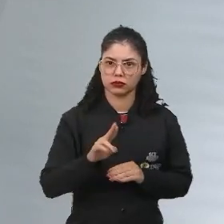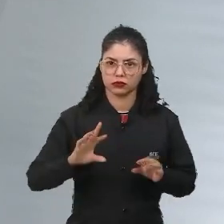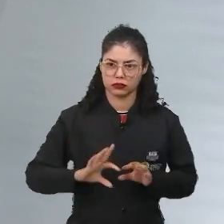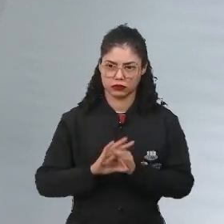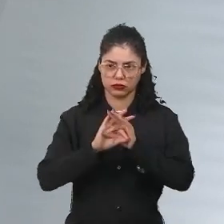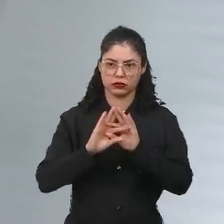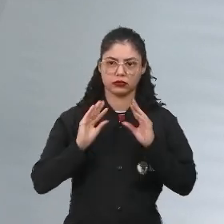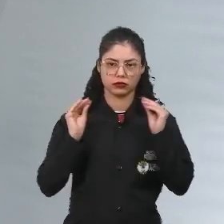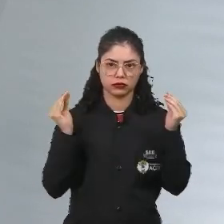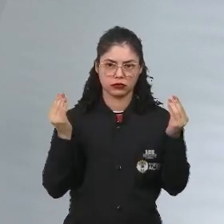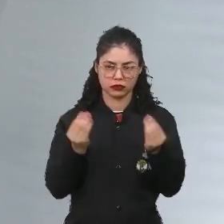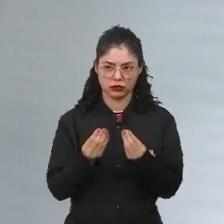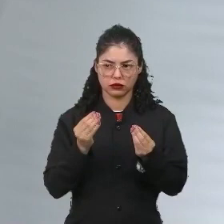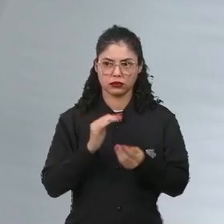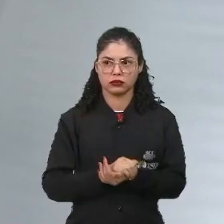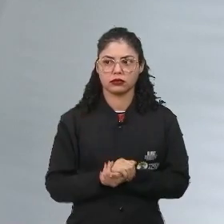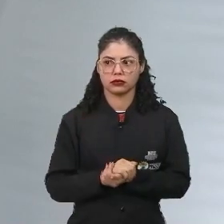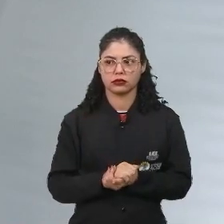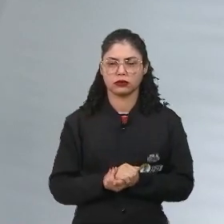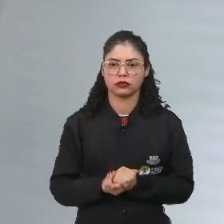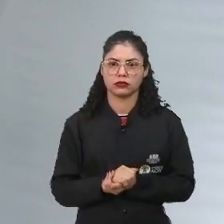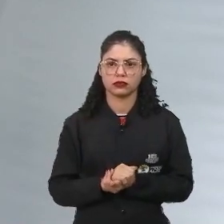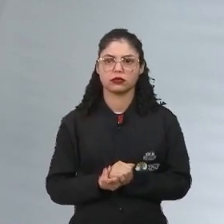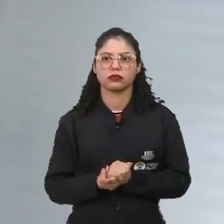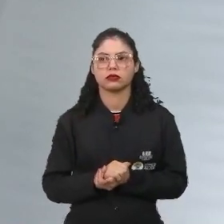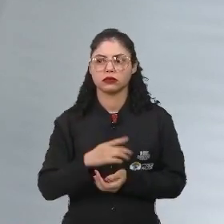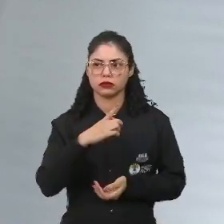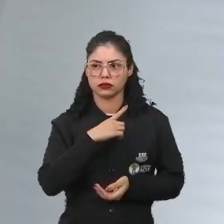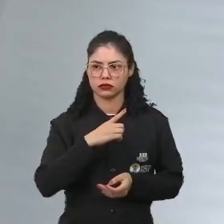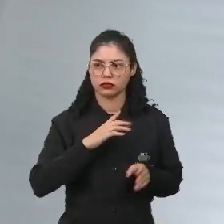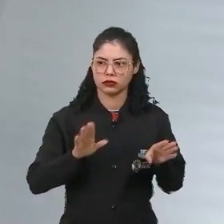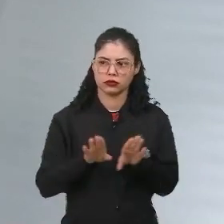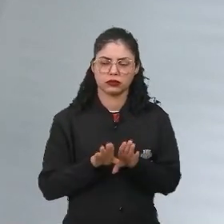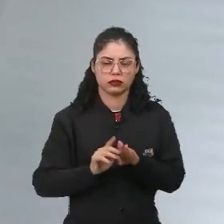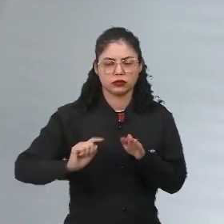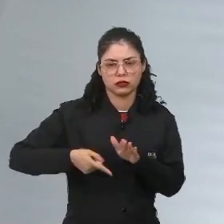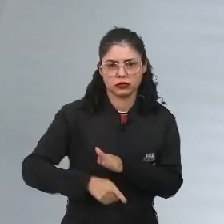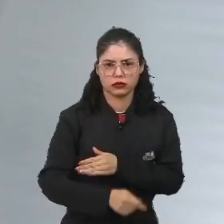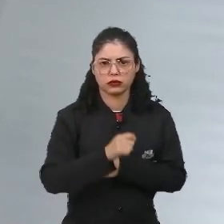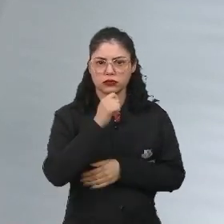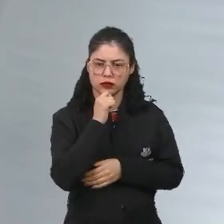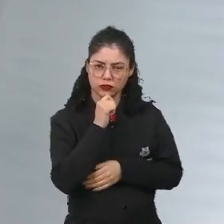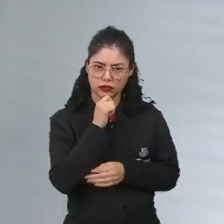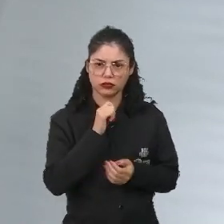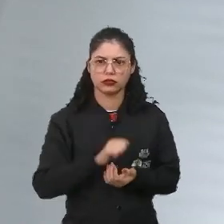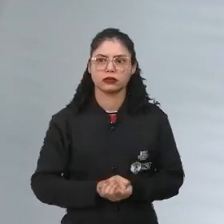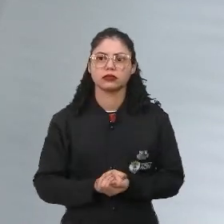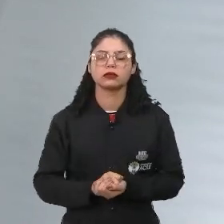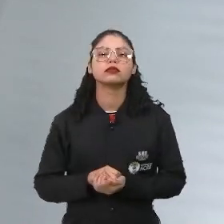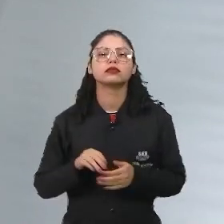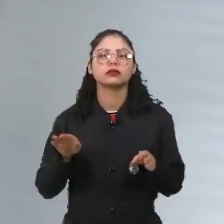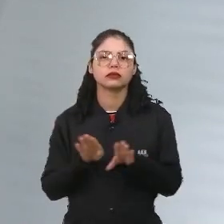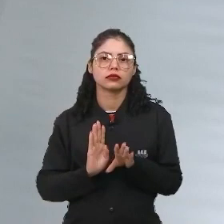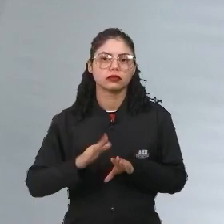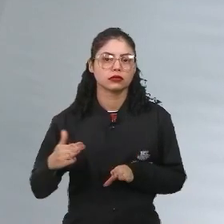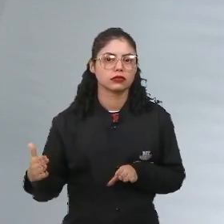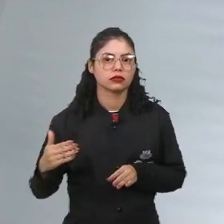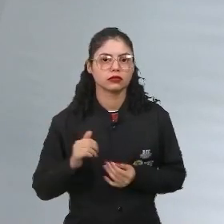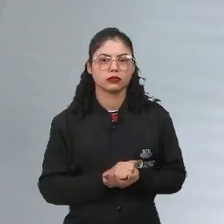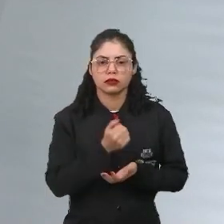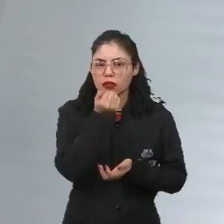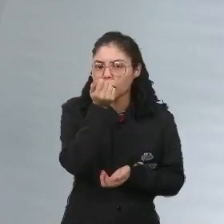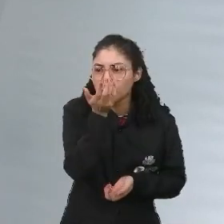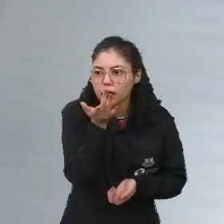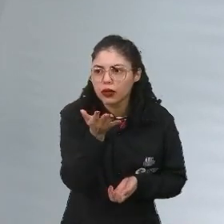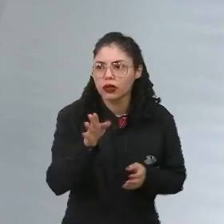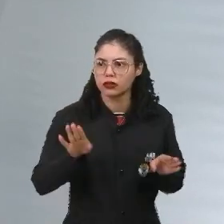essas substâncias. A areia, ela vai se depositar no fundo do recipiente, enquanto a serragem ou o